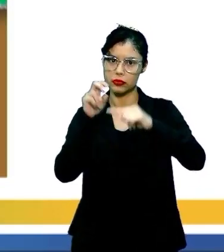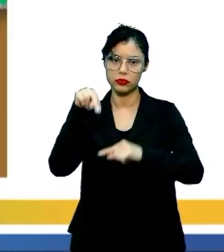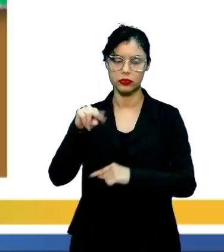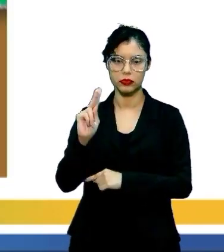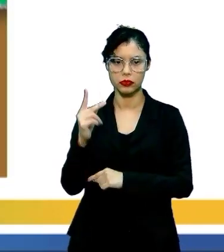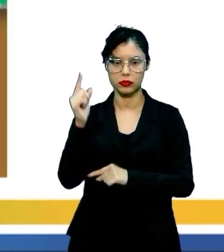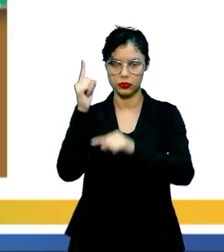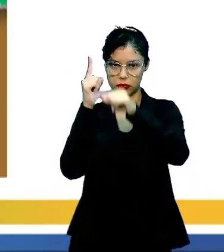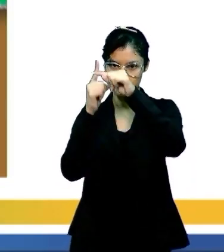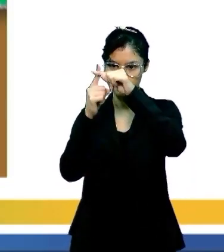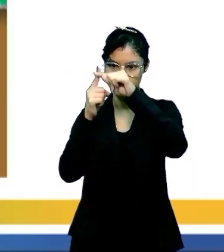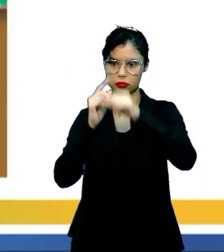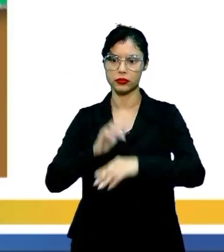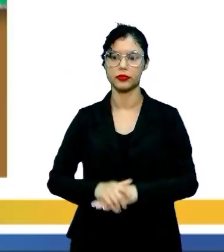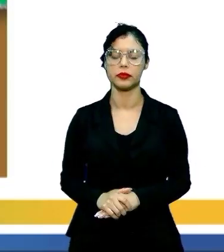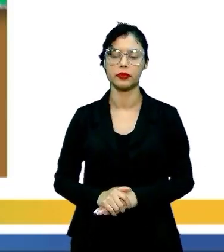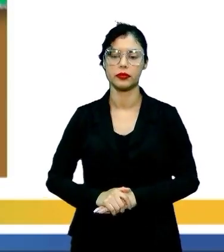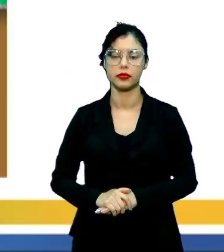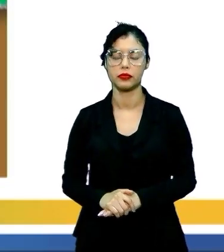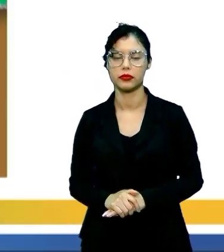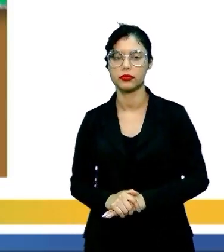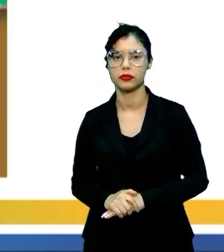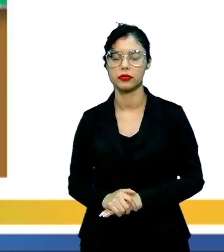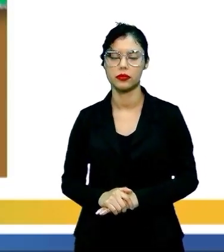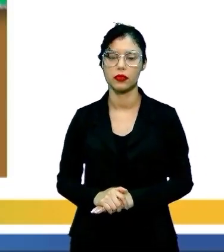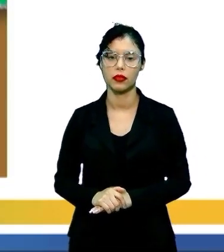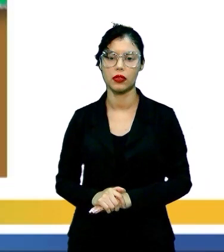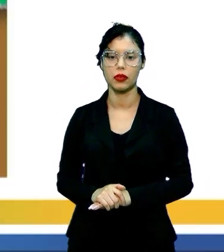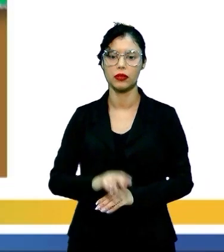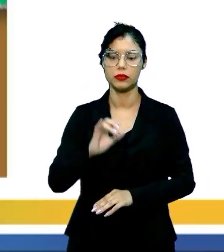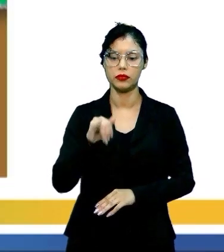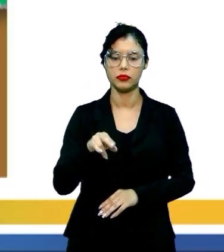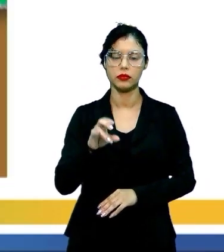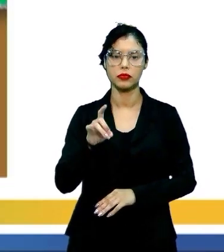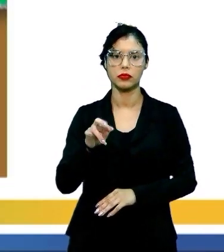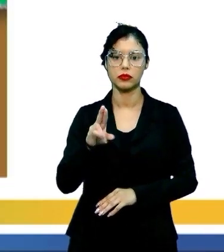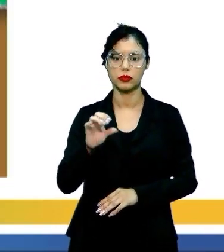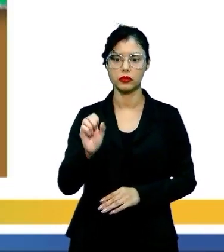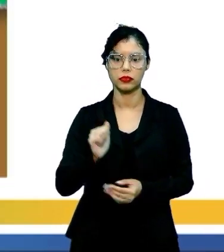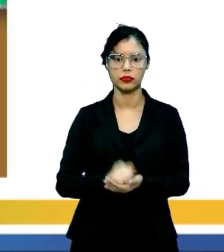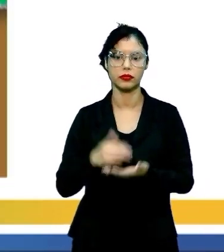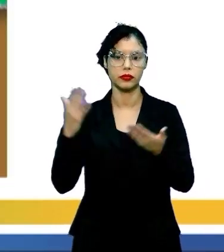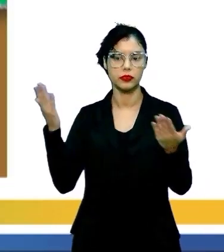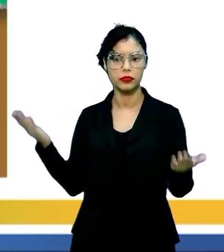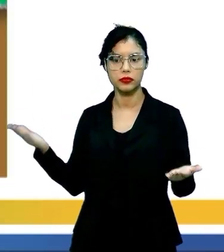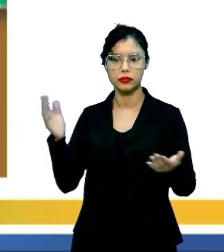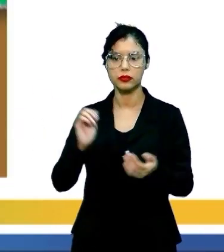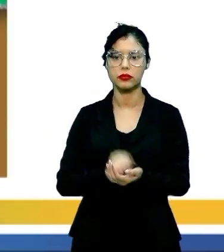H. Tá? Então isso aí é um composto iônico. E esse